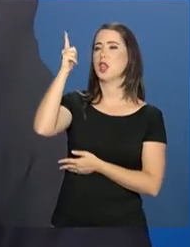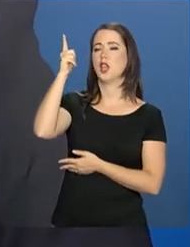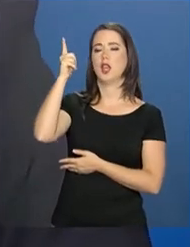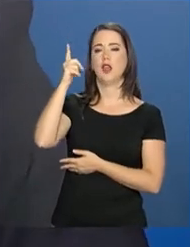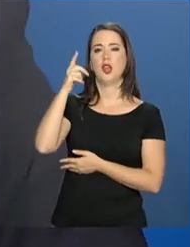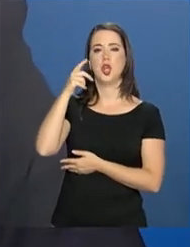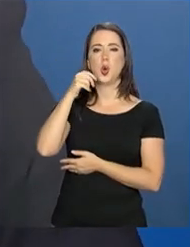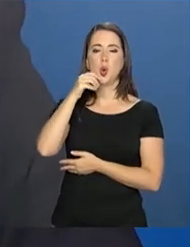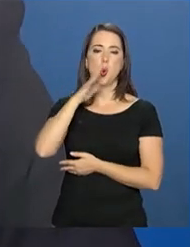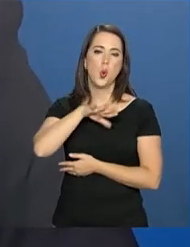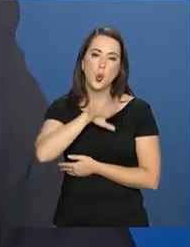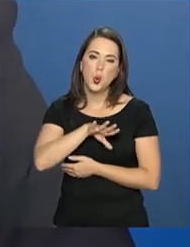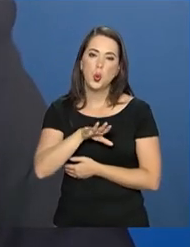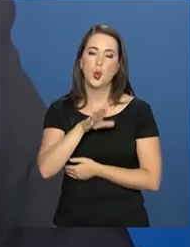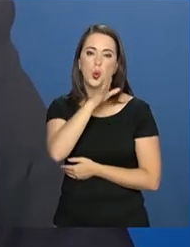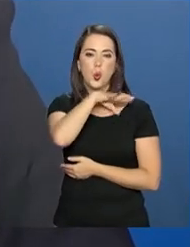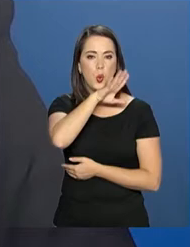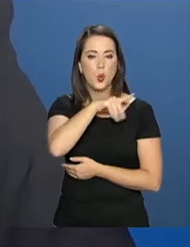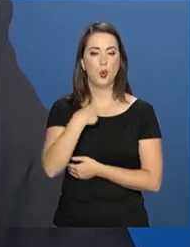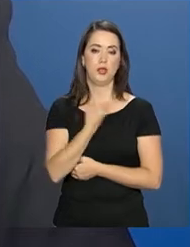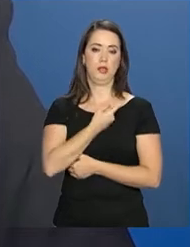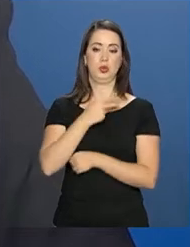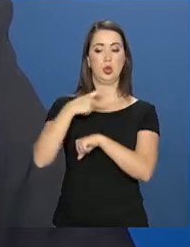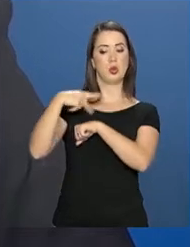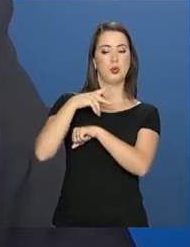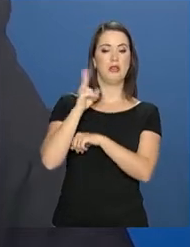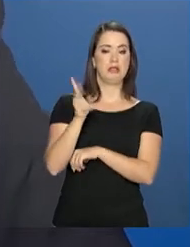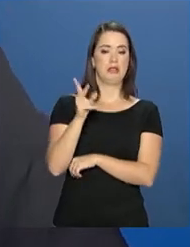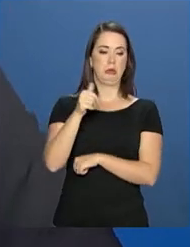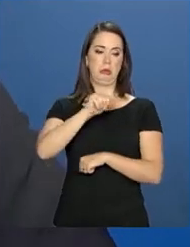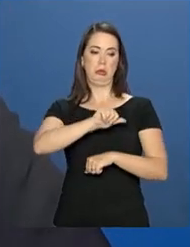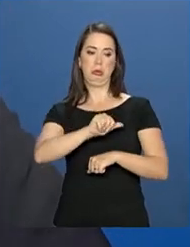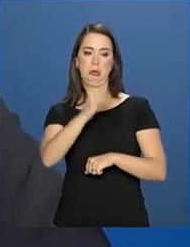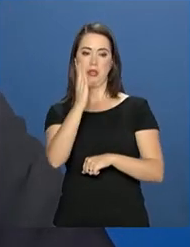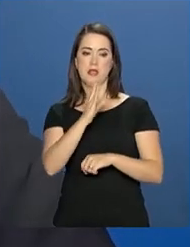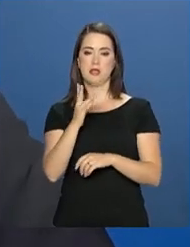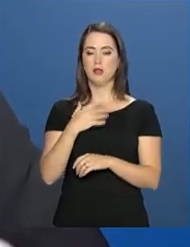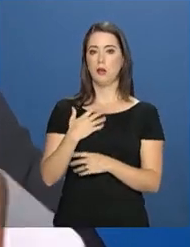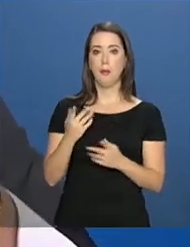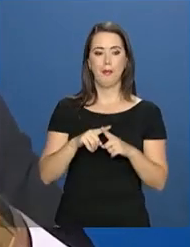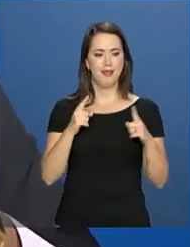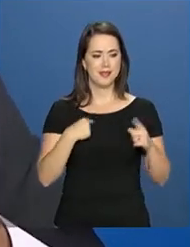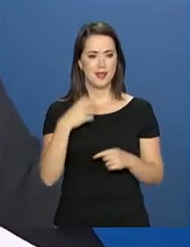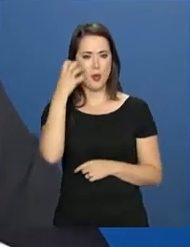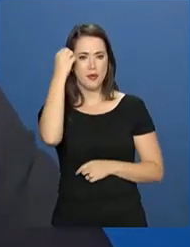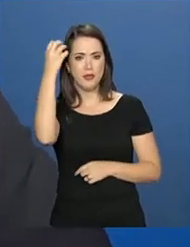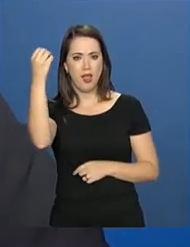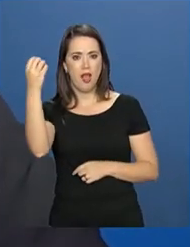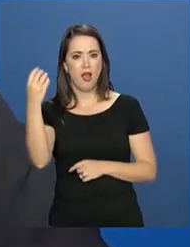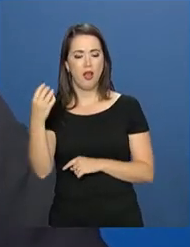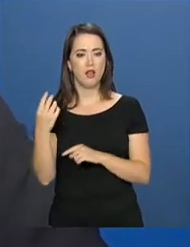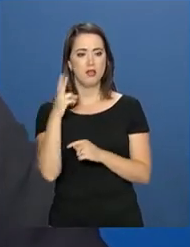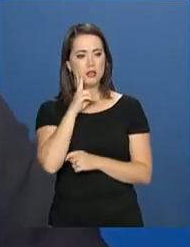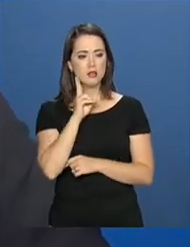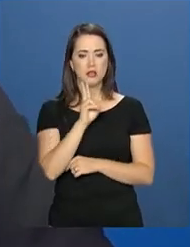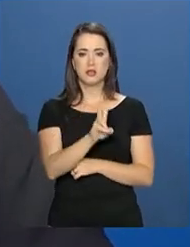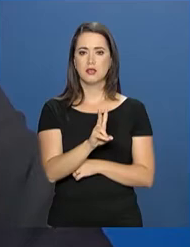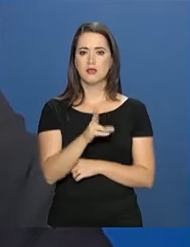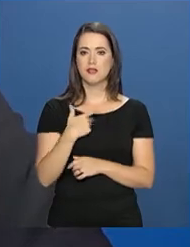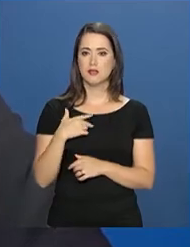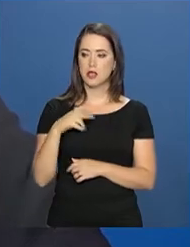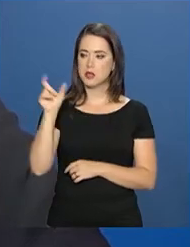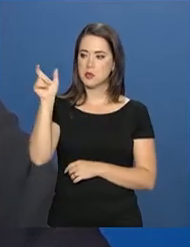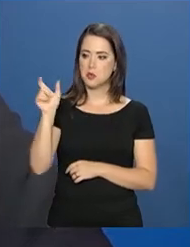pessimista do nosso país a idéia é sempre essa eu vou aí fora e os senhores vão os senhores verifica o